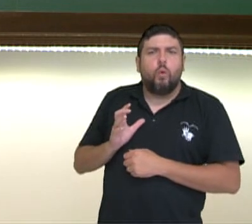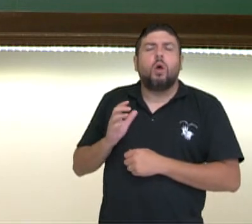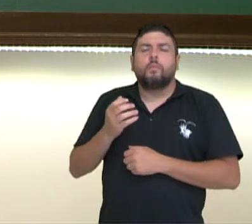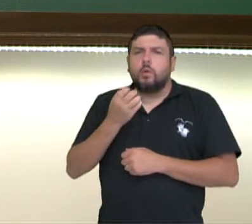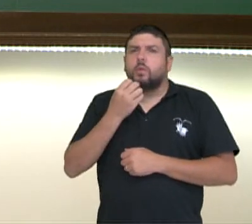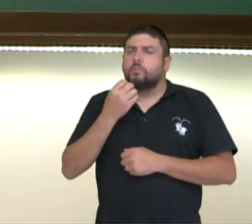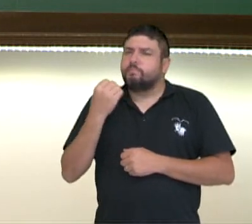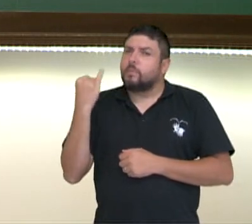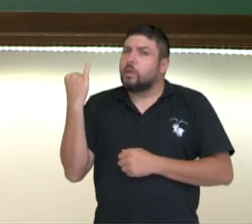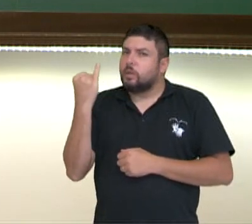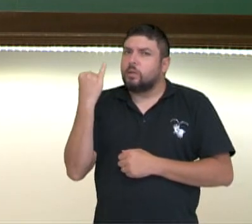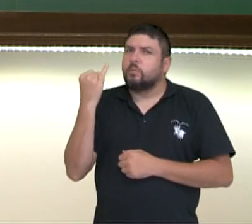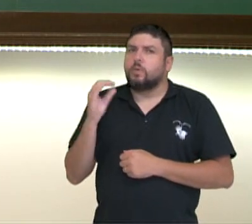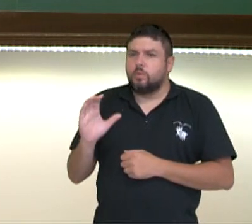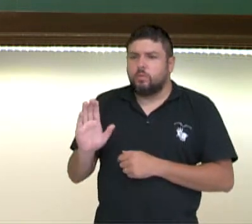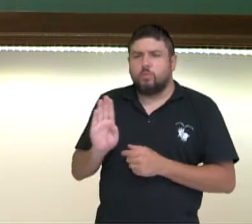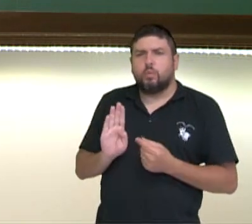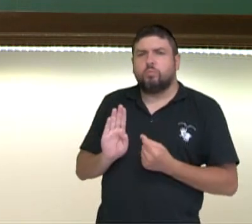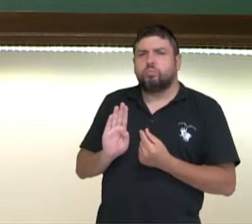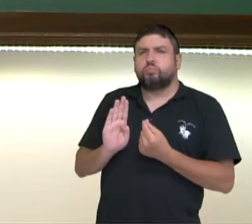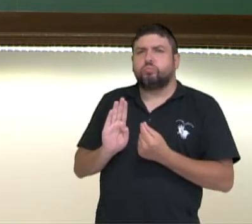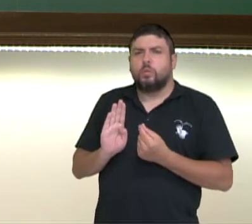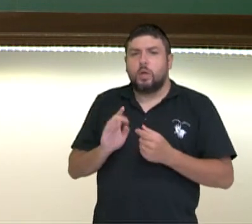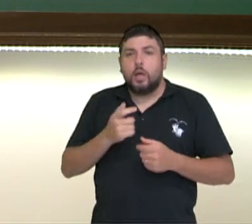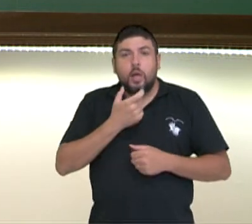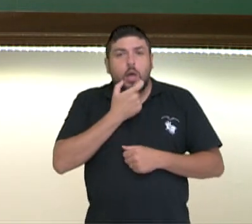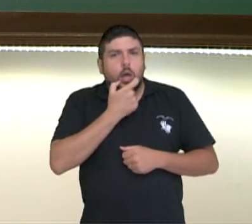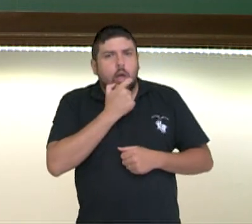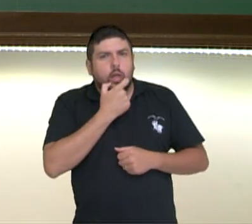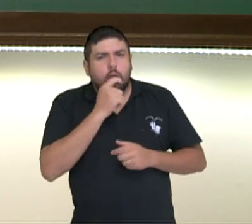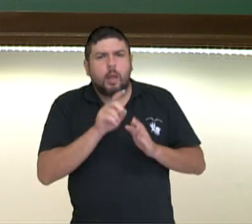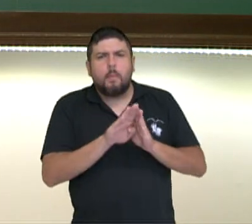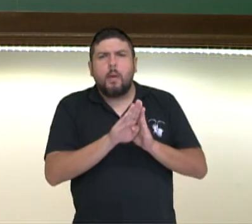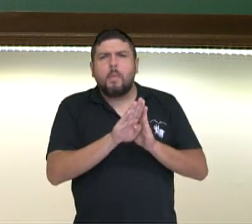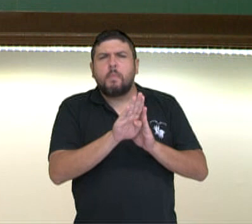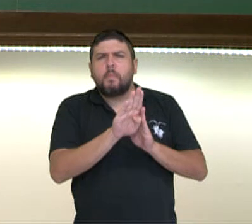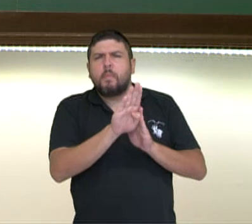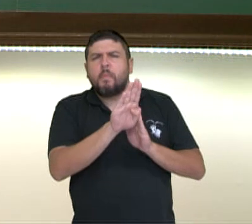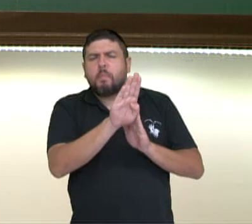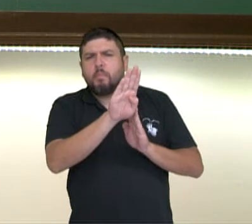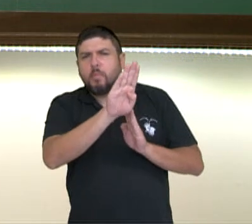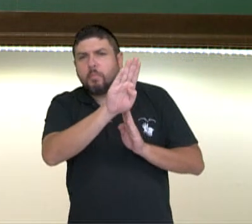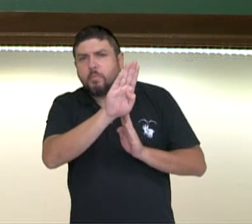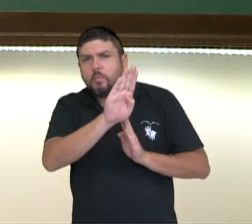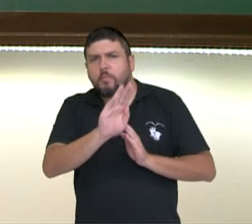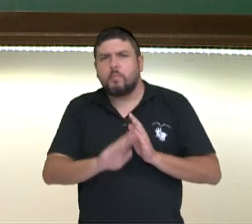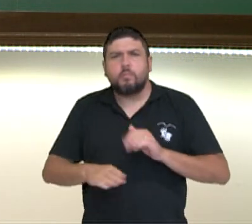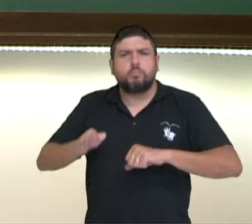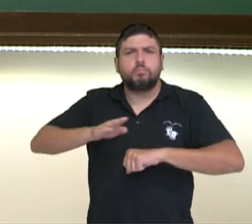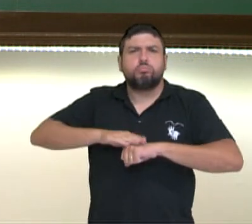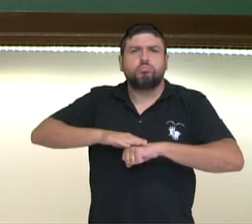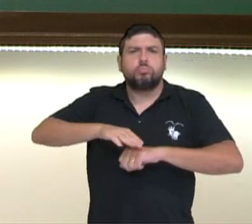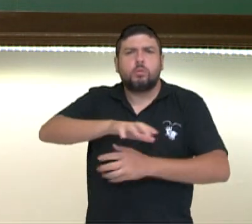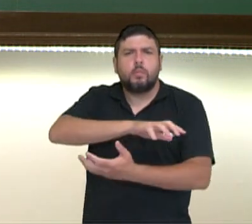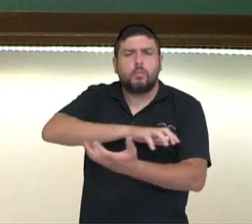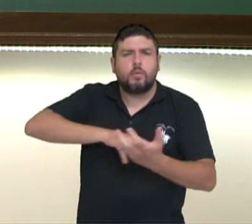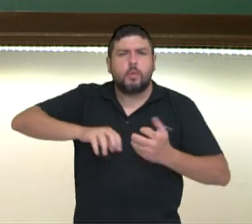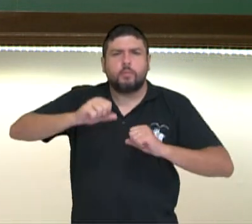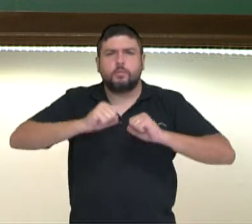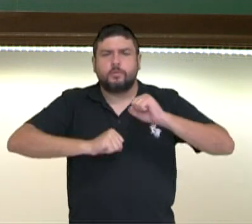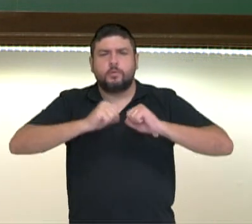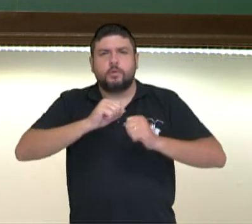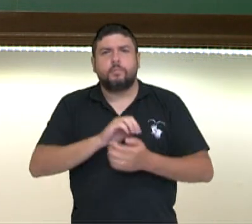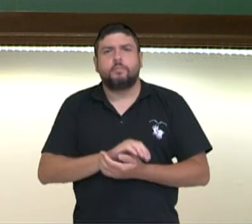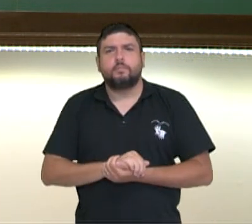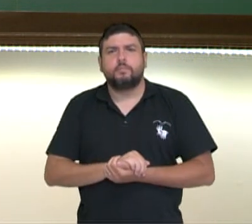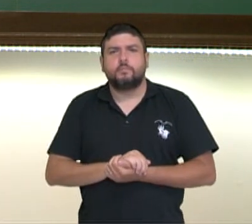importante para despontar a Inglaterra como grande pioneiro da Revolução Industrial. Temos aqui